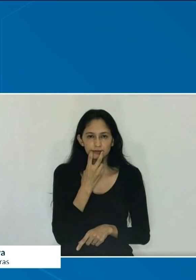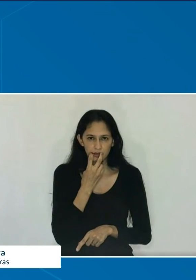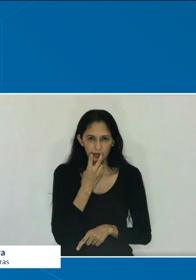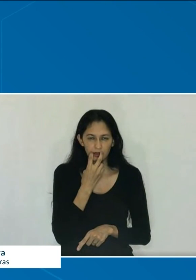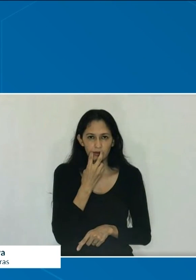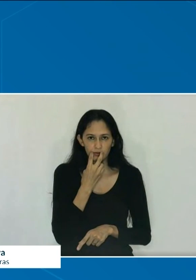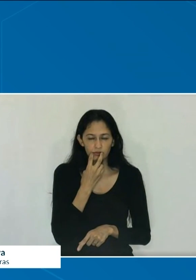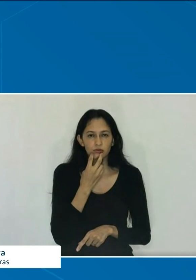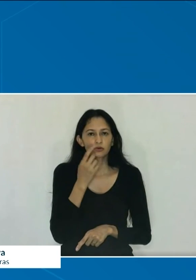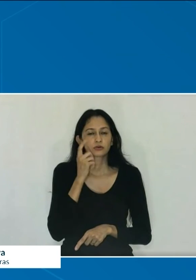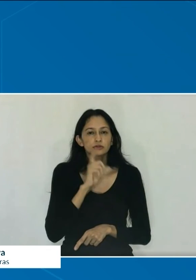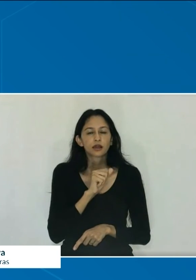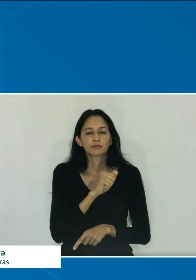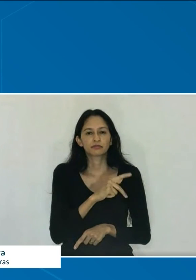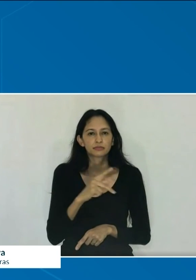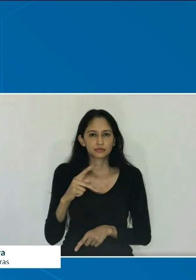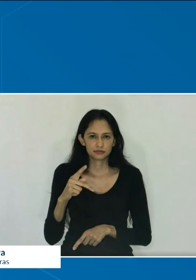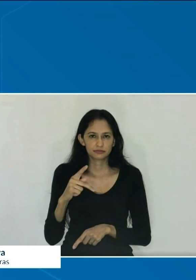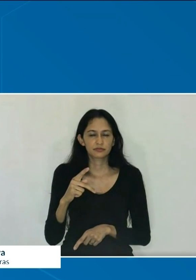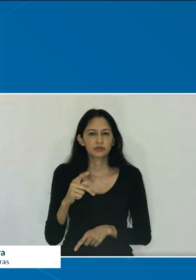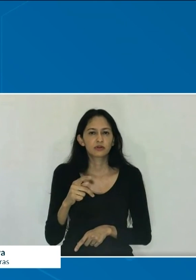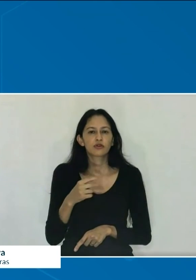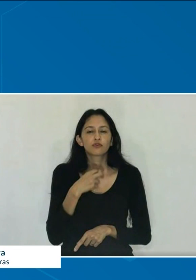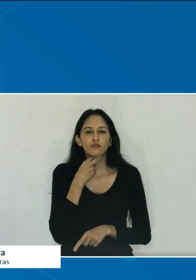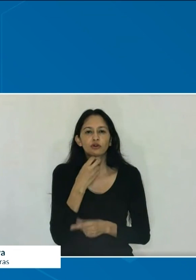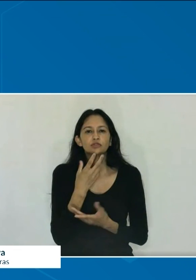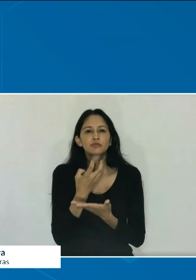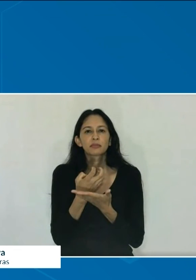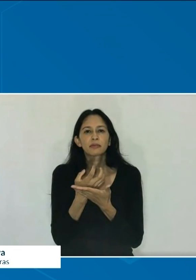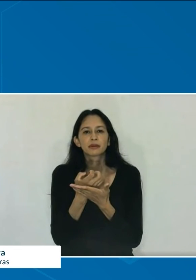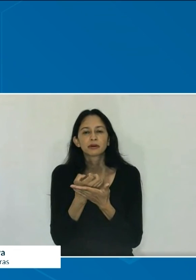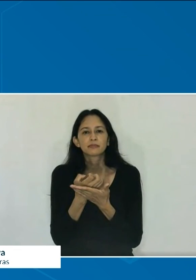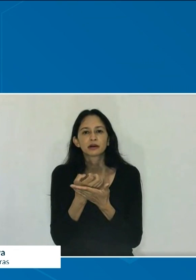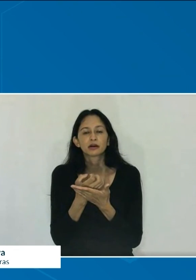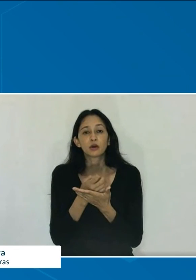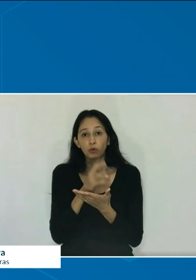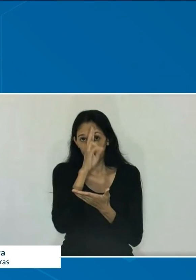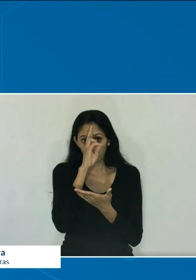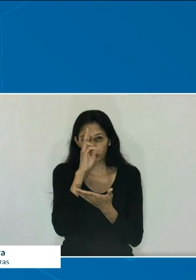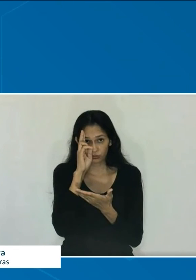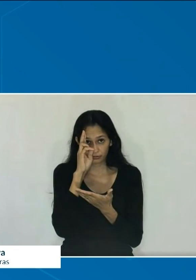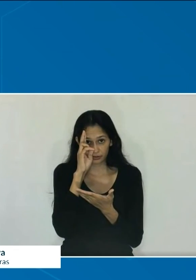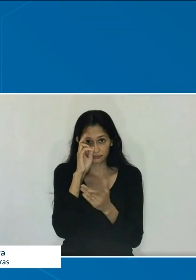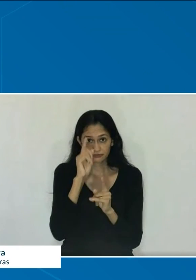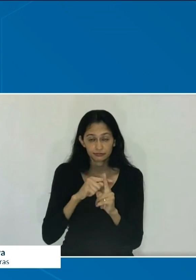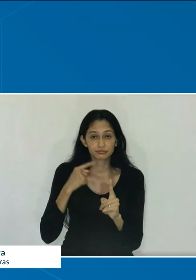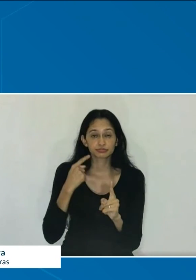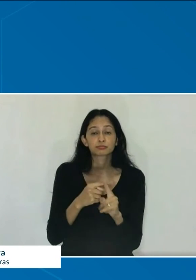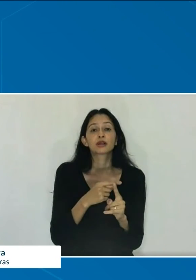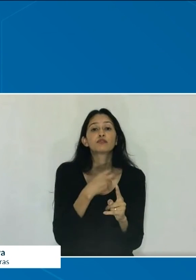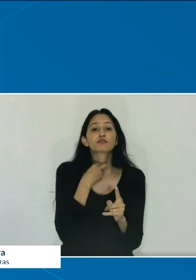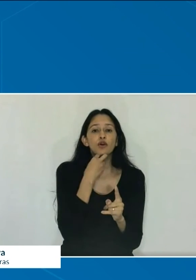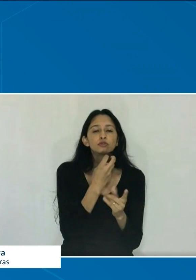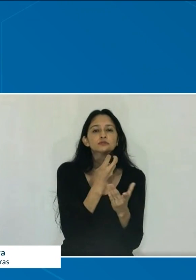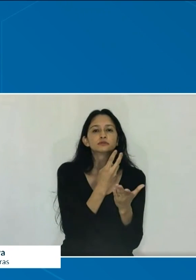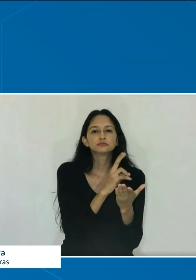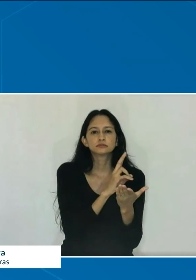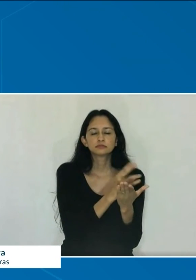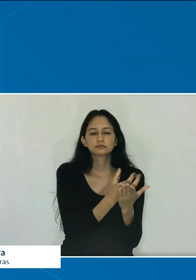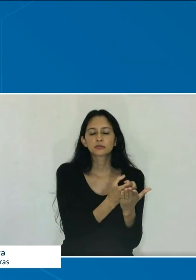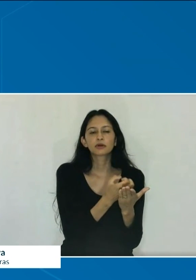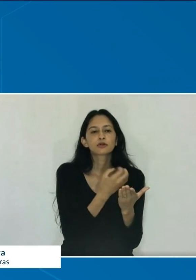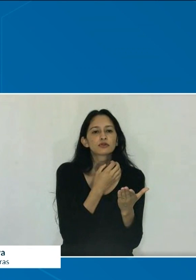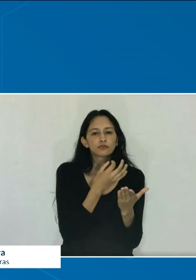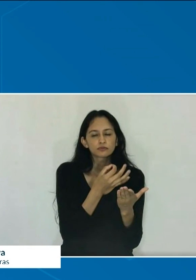utilizar o Uber por comando de voz. Eles acrescentaram no aplicativo do Uber para habilitar um comando de voz, e aí a pessoa, por